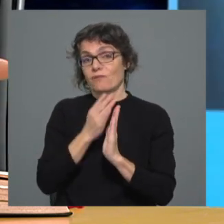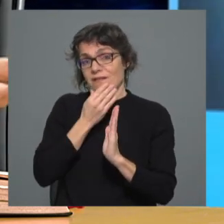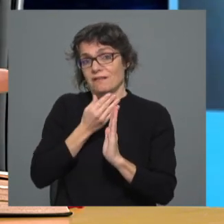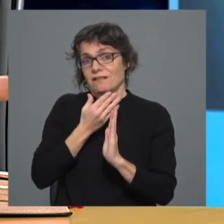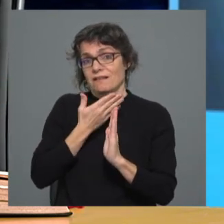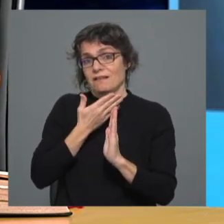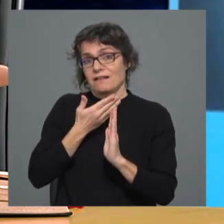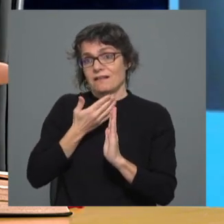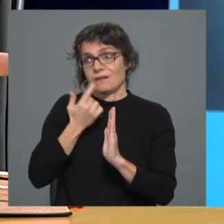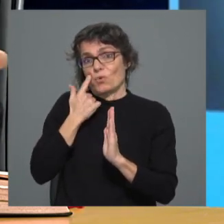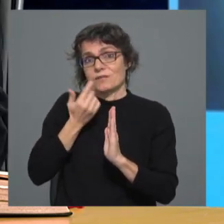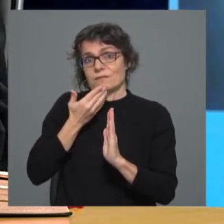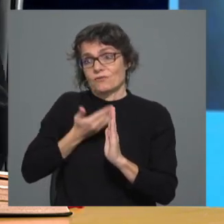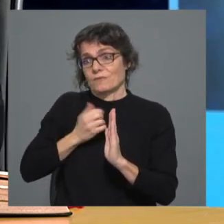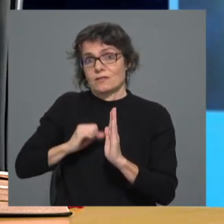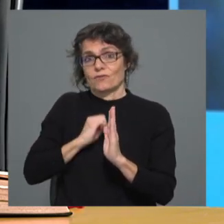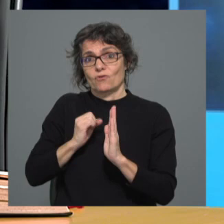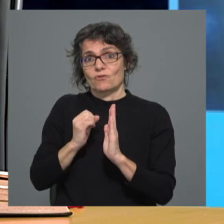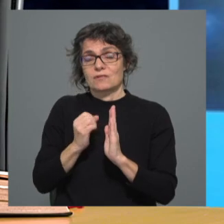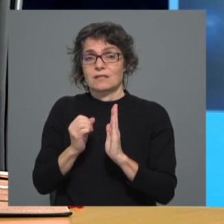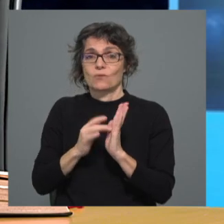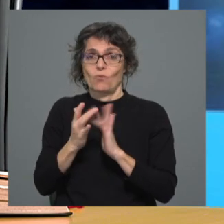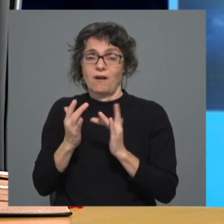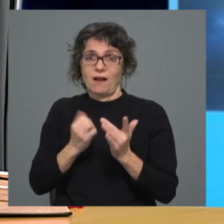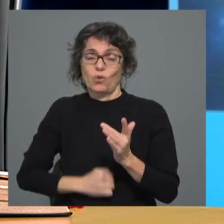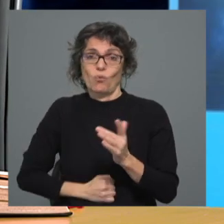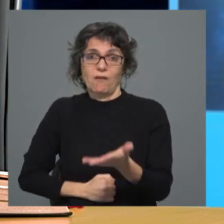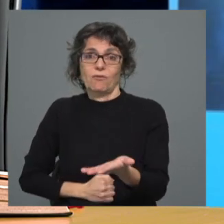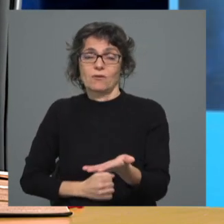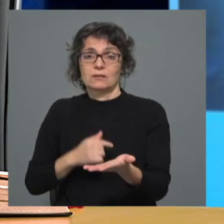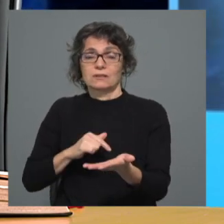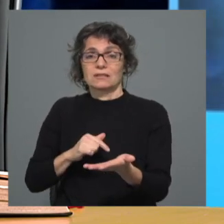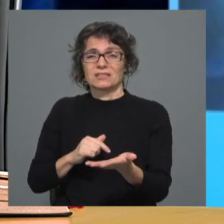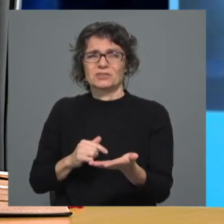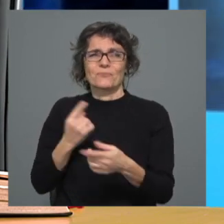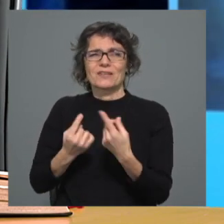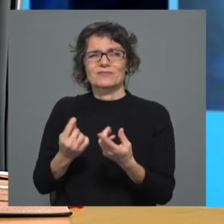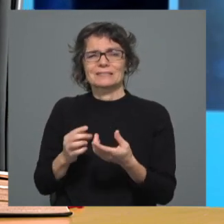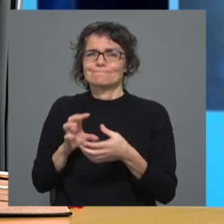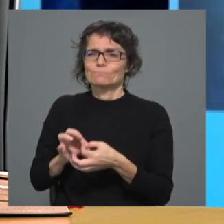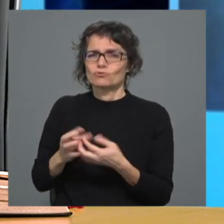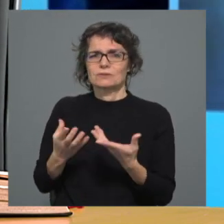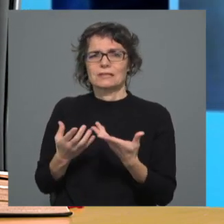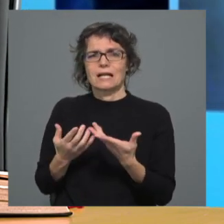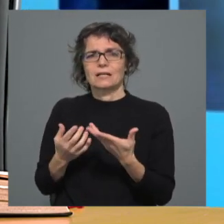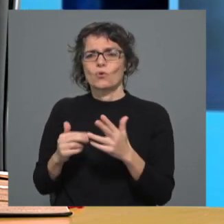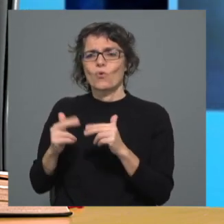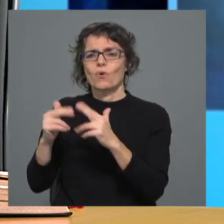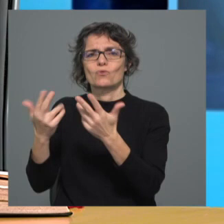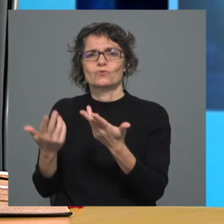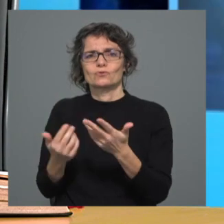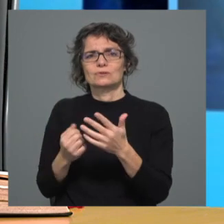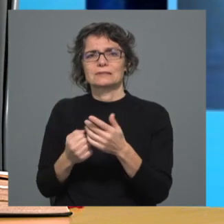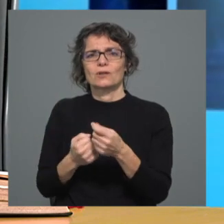fé católica, que ainda muitas vezes está vinculada a formas de vivência e de construção que têm